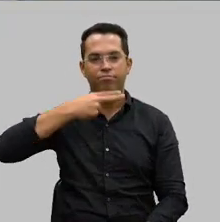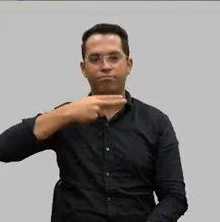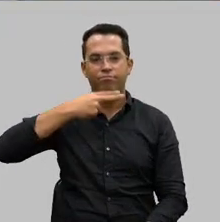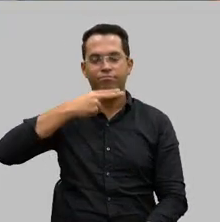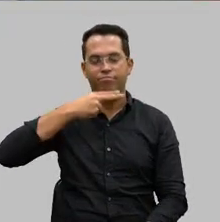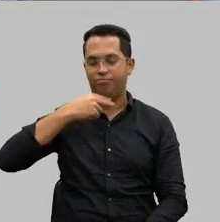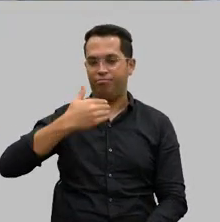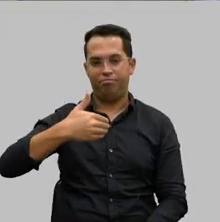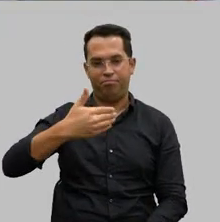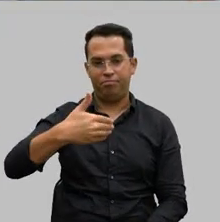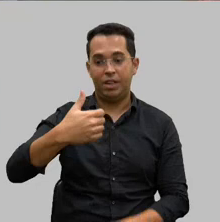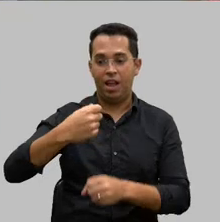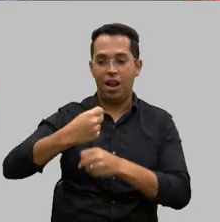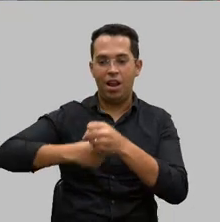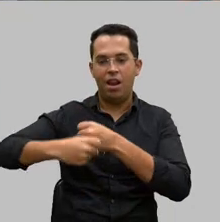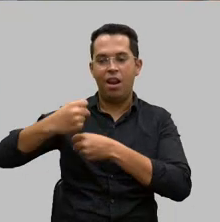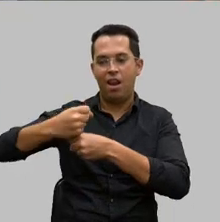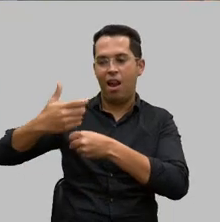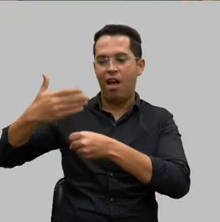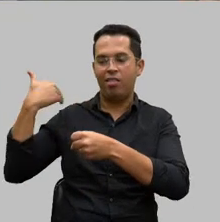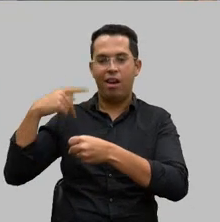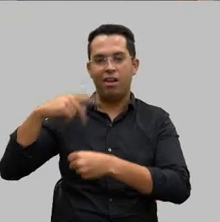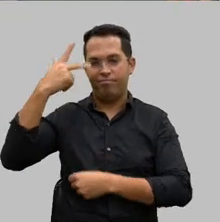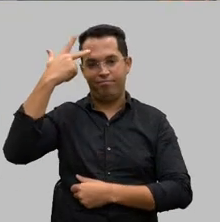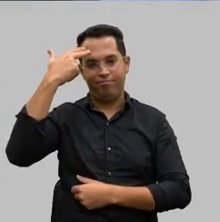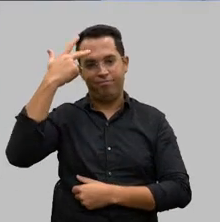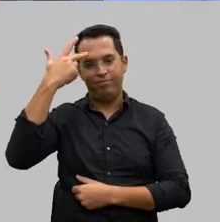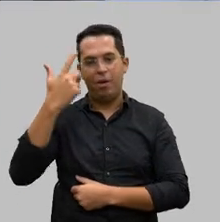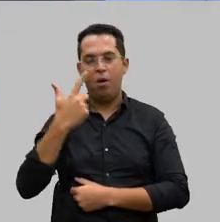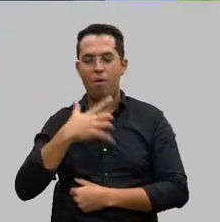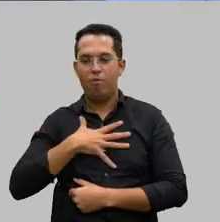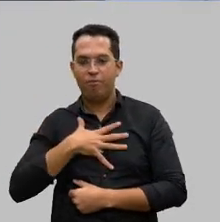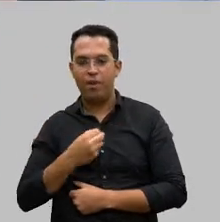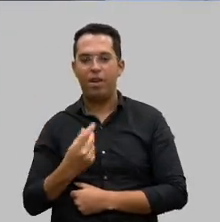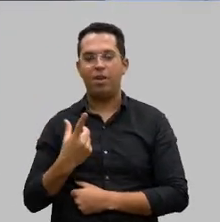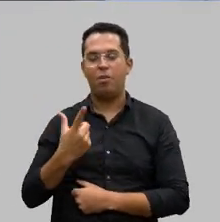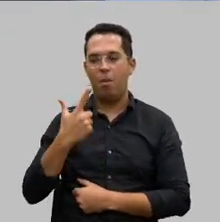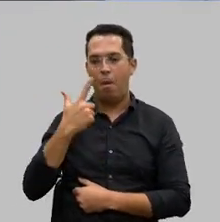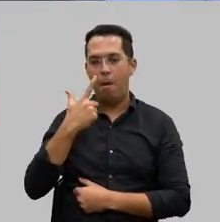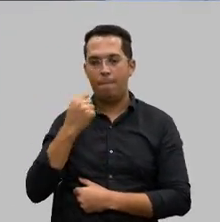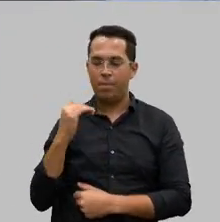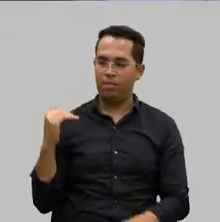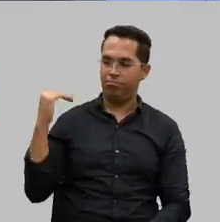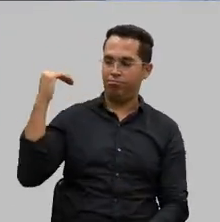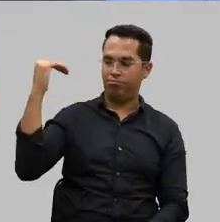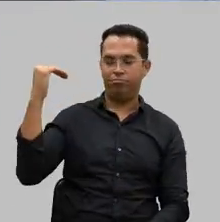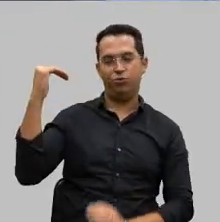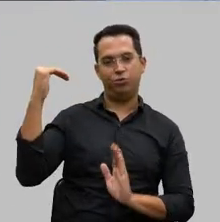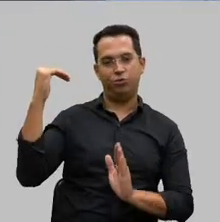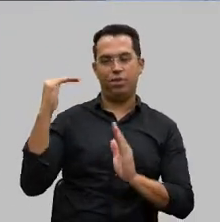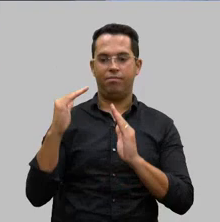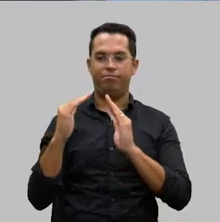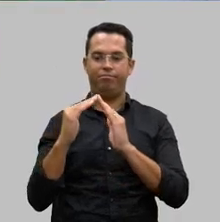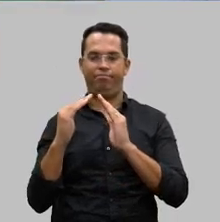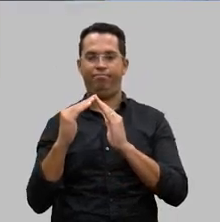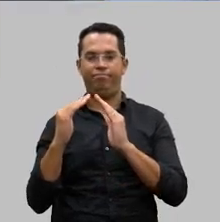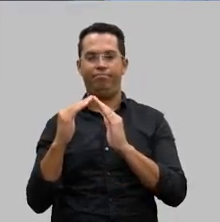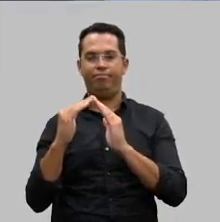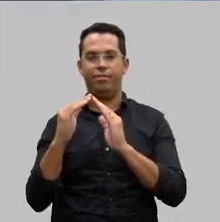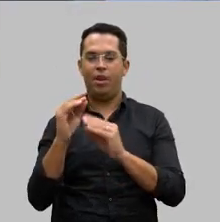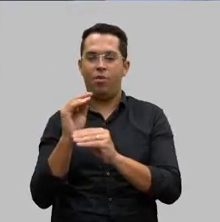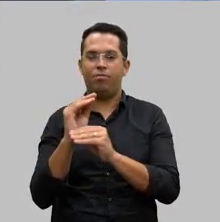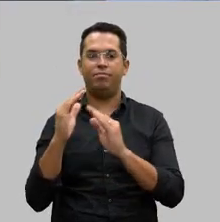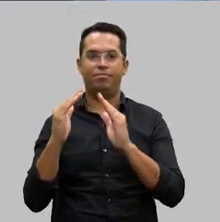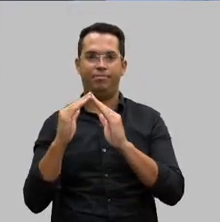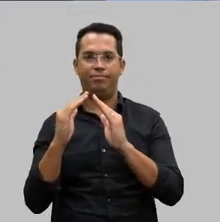anos 60 e quando eu tinha 9 anos eu perdi meu avô e a gente foi morar com a minha avó então com 9 anos eu comecei a